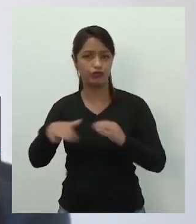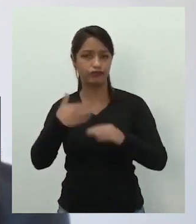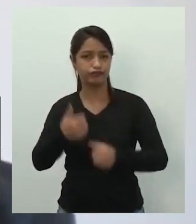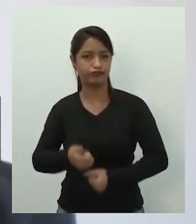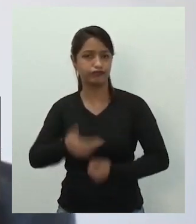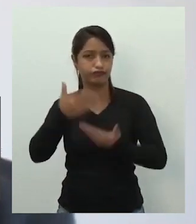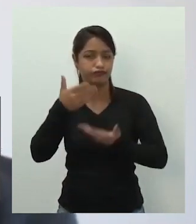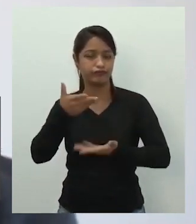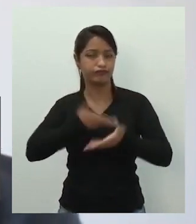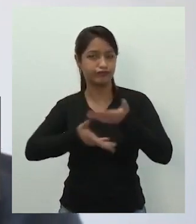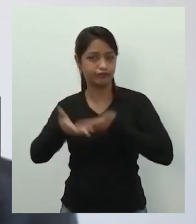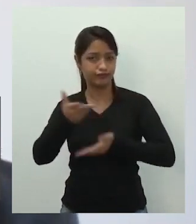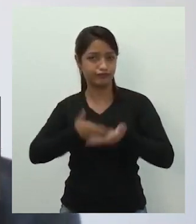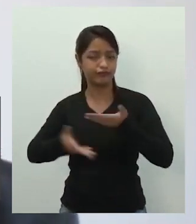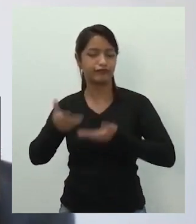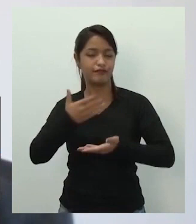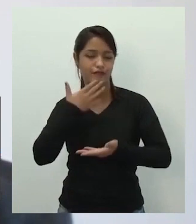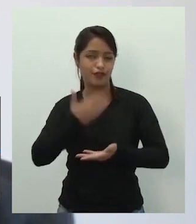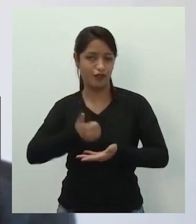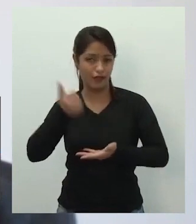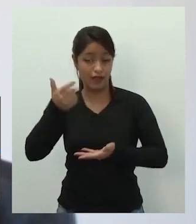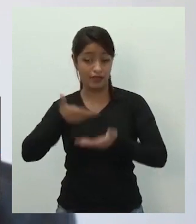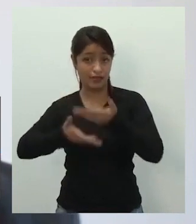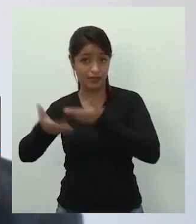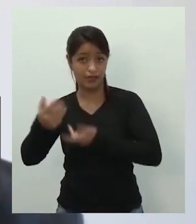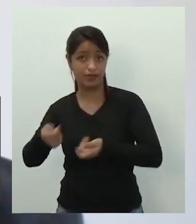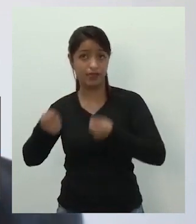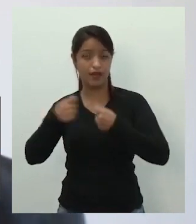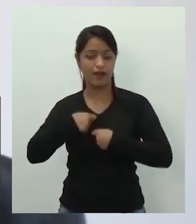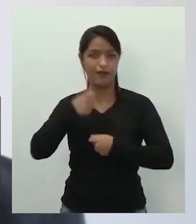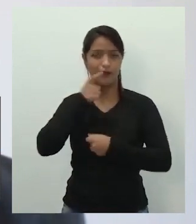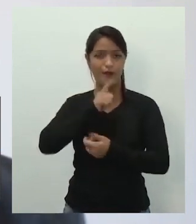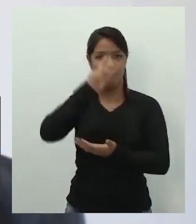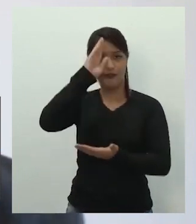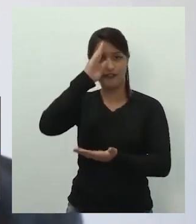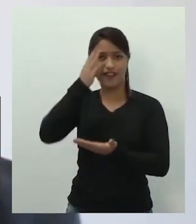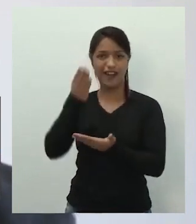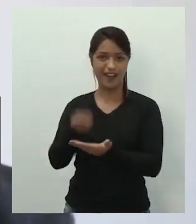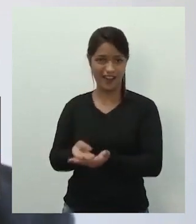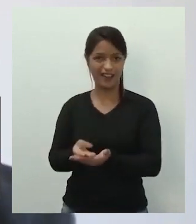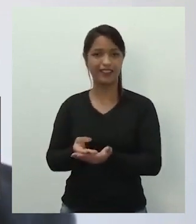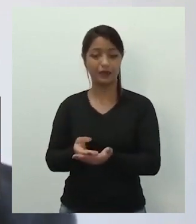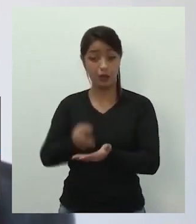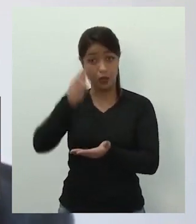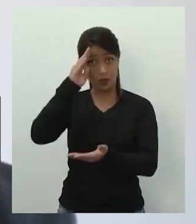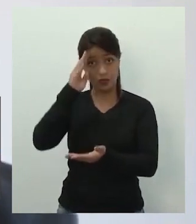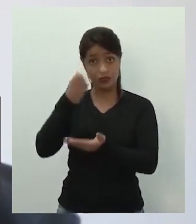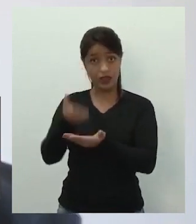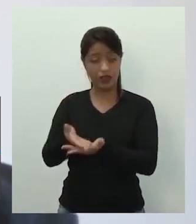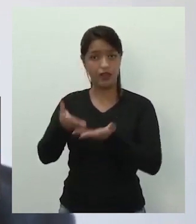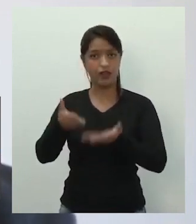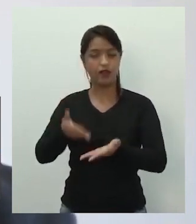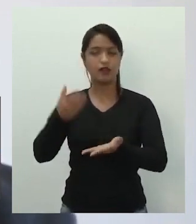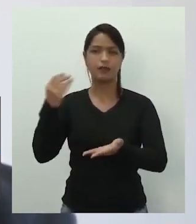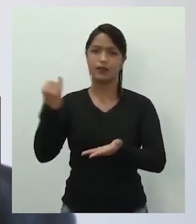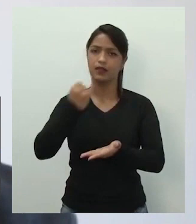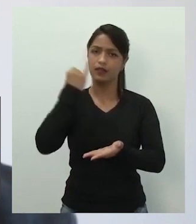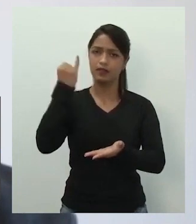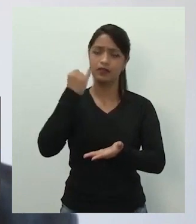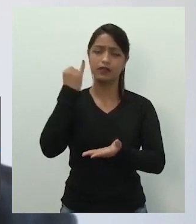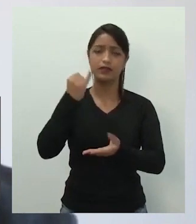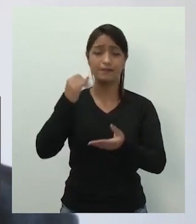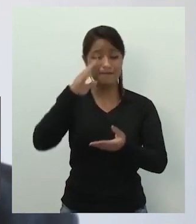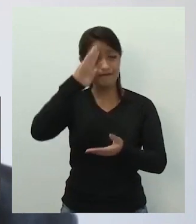interação, ela estimula a relação de confiança, e nós sabemos que a relação de confiança, ela é muito importante no ambiente